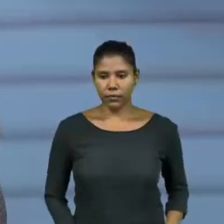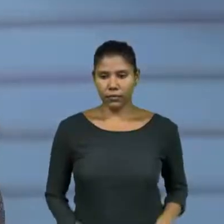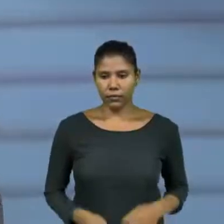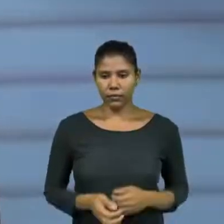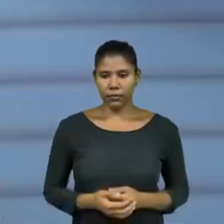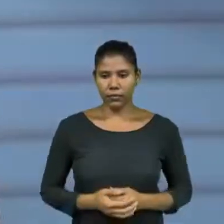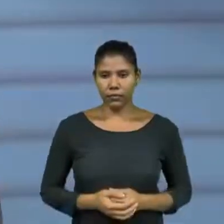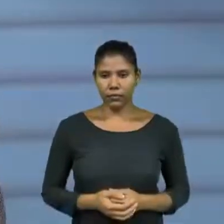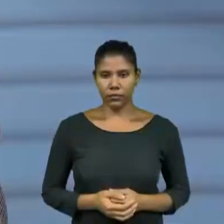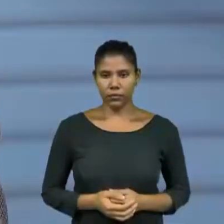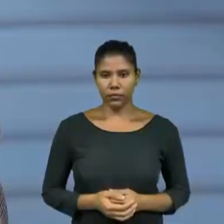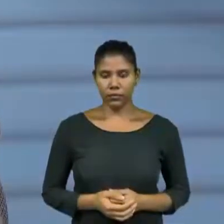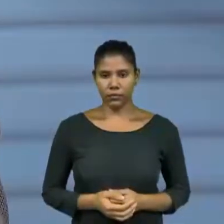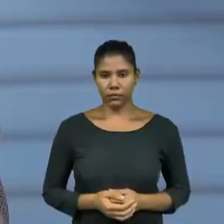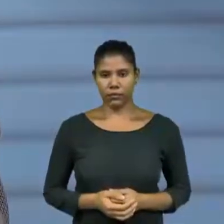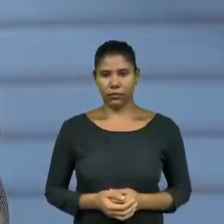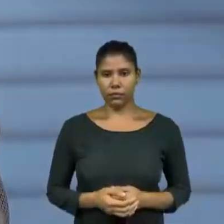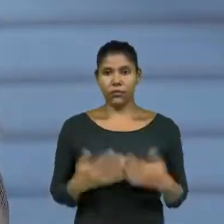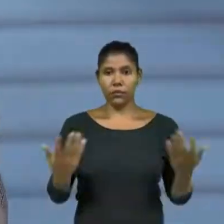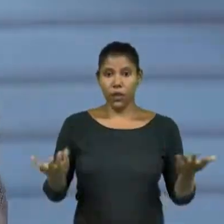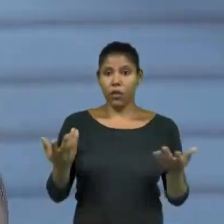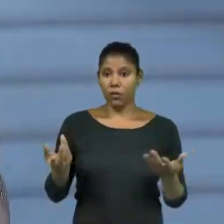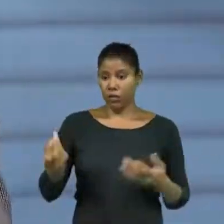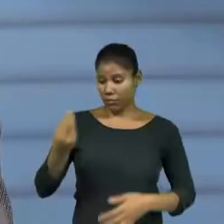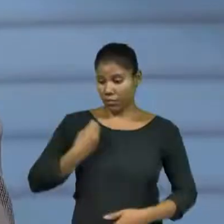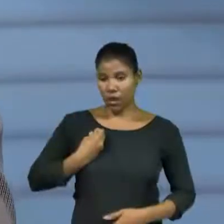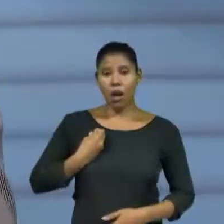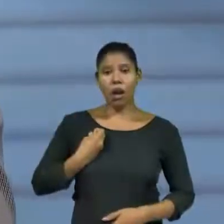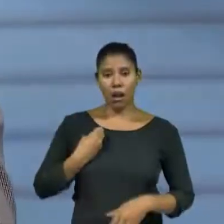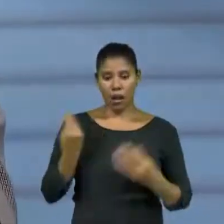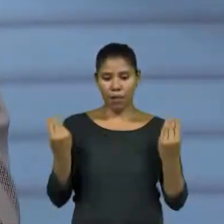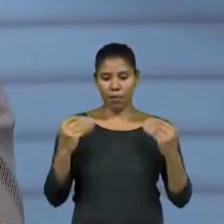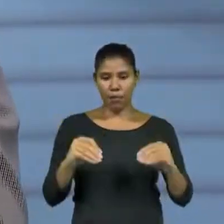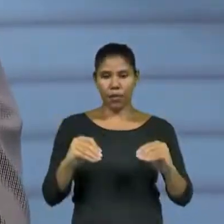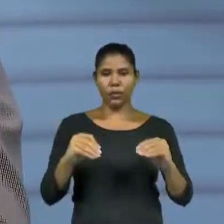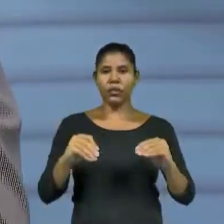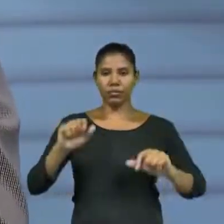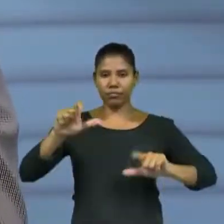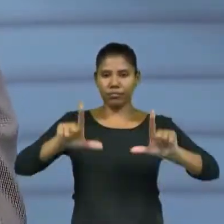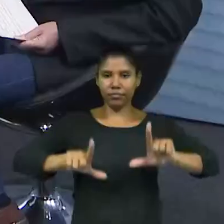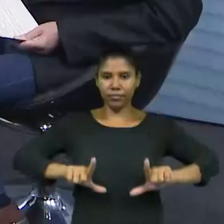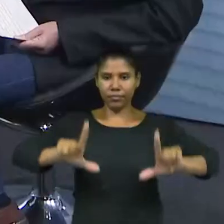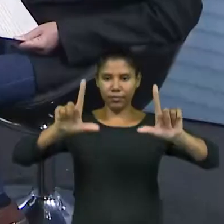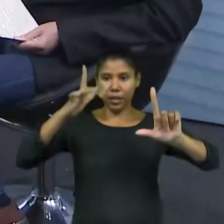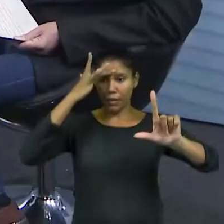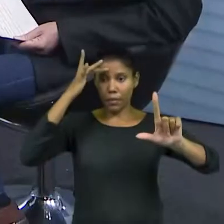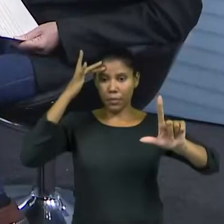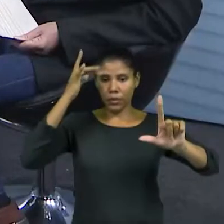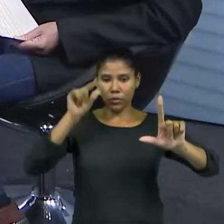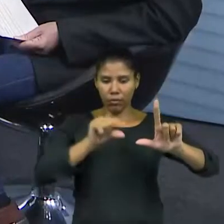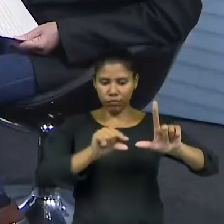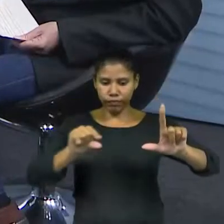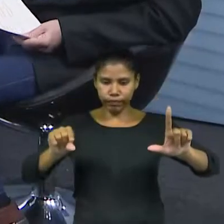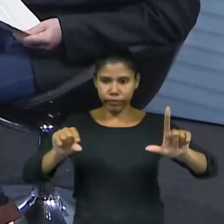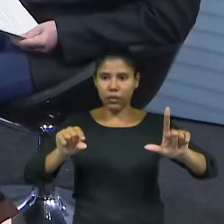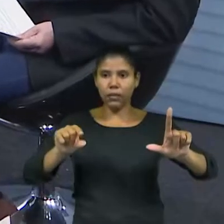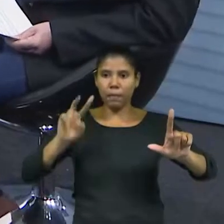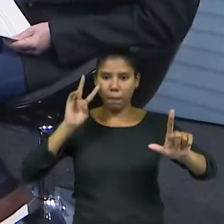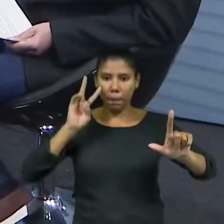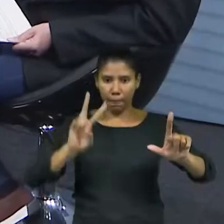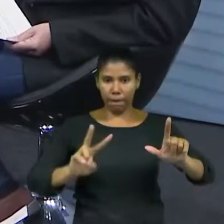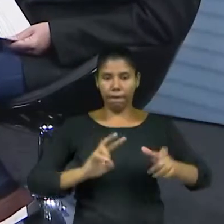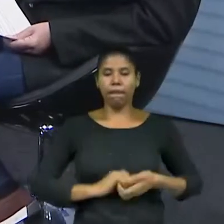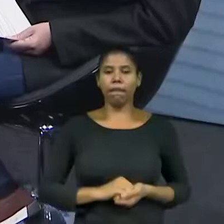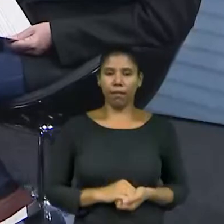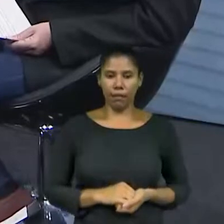Sabrina aí, né? Você passa que a gente vai colocar aqui no vídeo. Pronto. Para que o telespectador possa, de repente, a gente dar a informação, quem quiser acessar